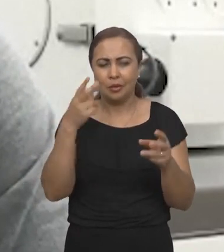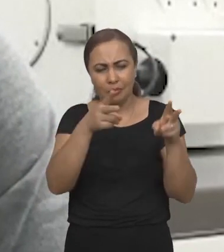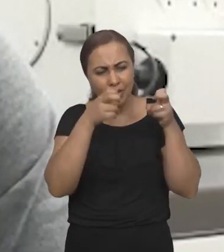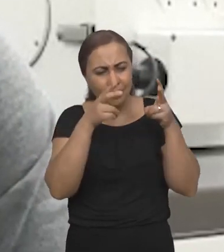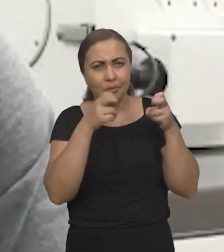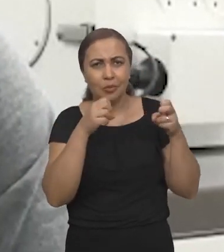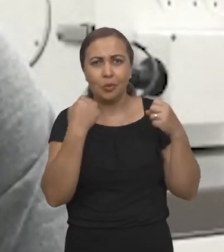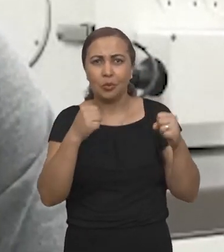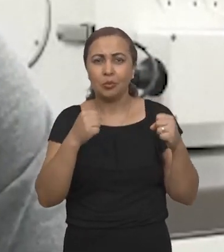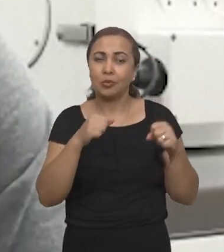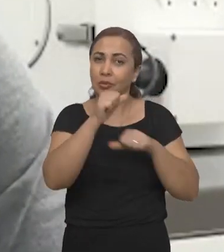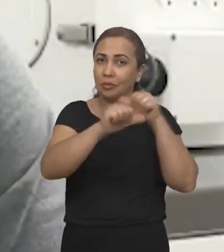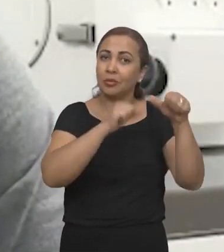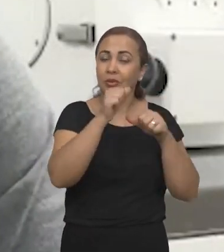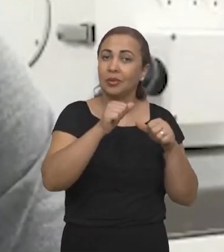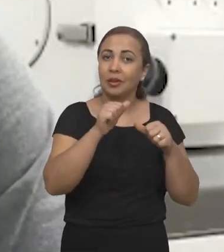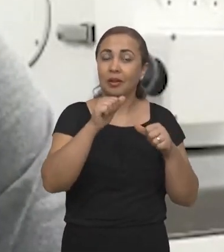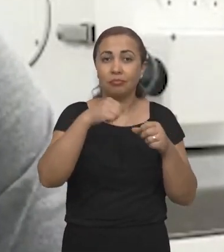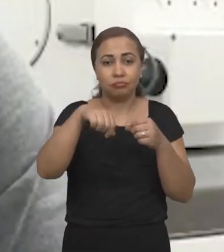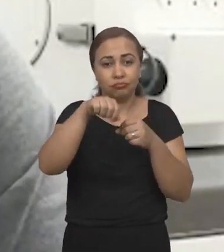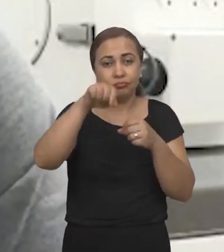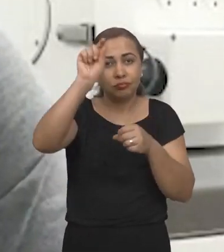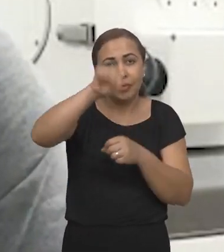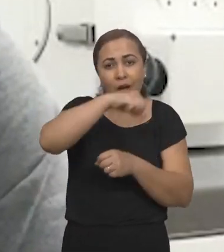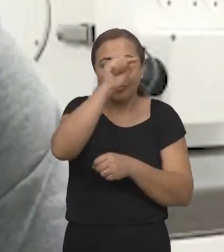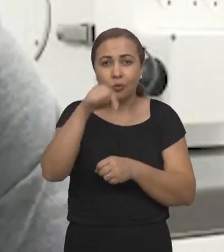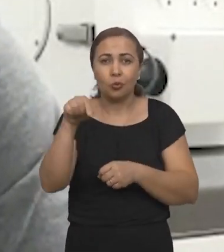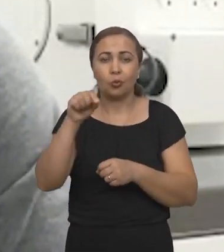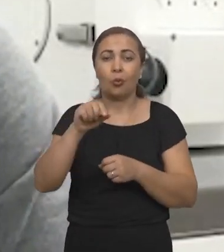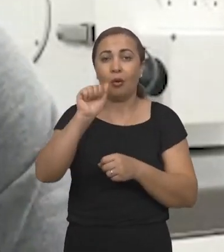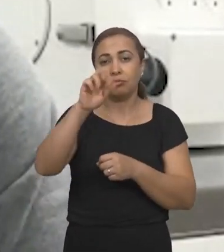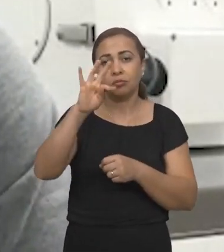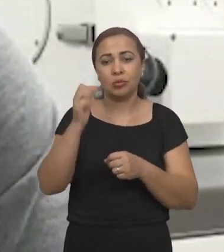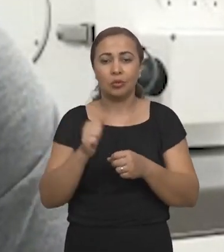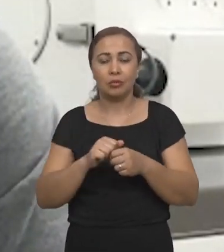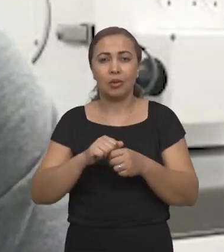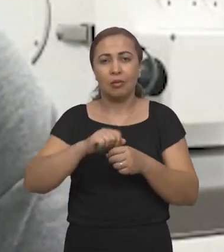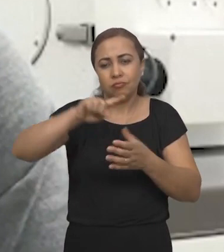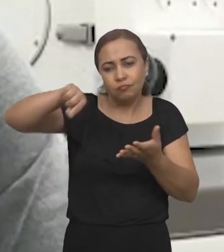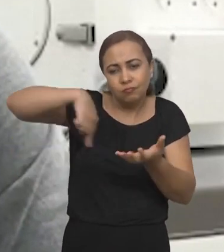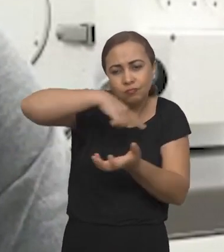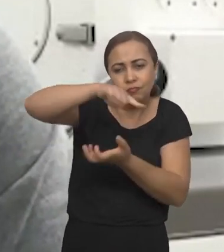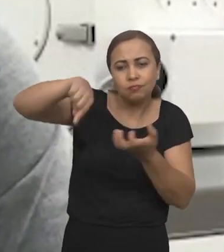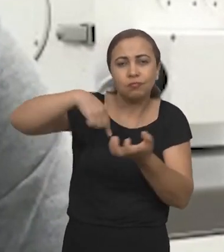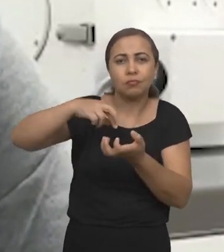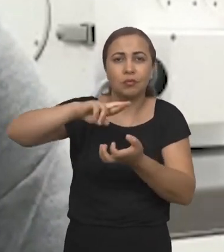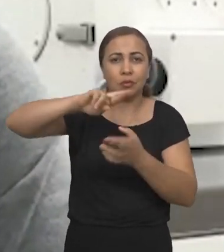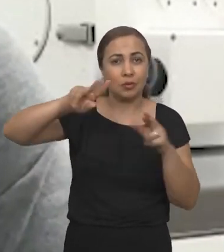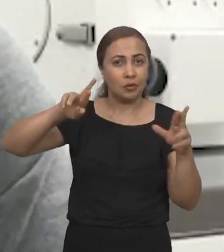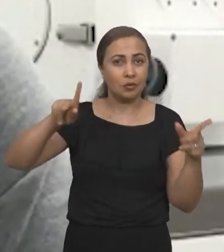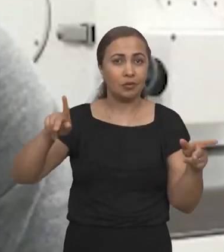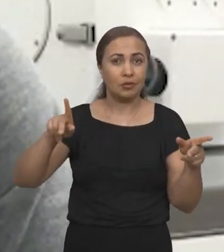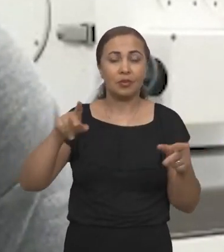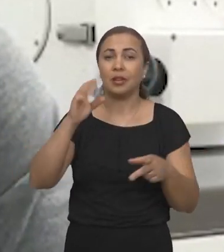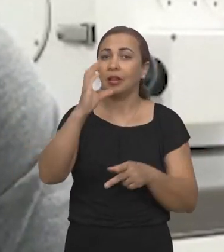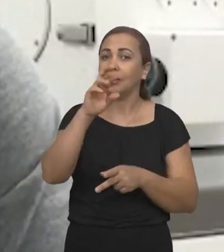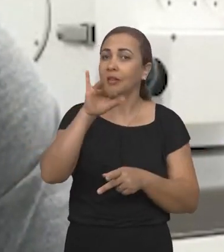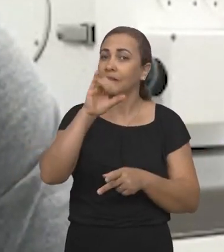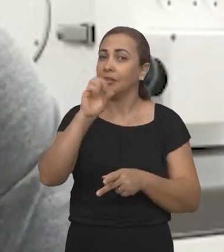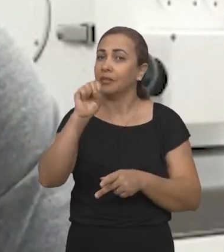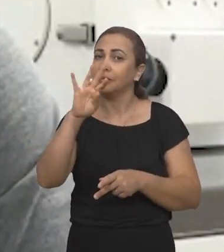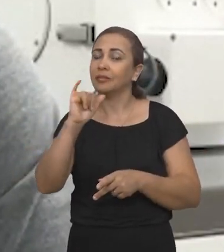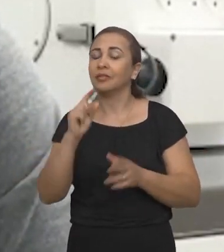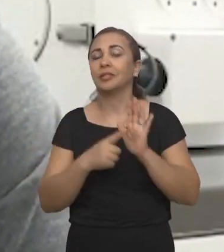sua estrutura possuía uma ordenação atômica, né, uma simetria de rotação, mas diferente dos cristais,